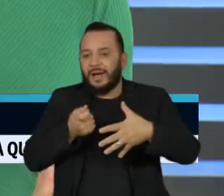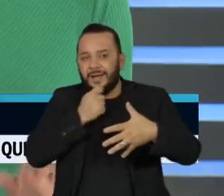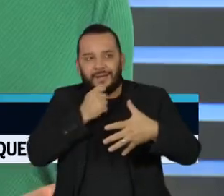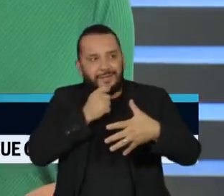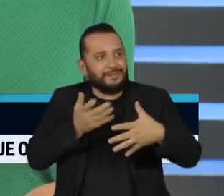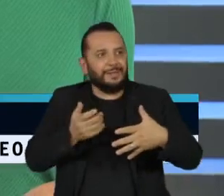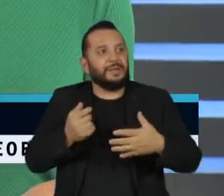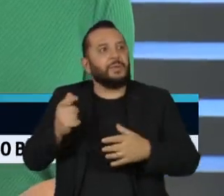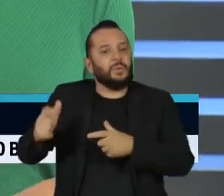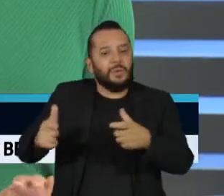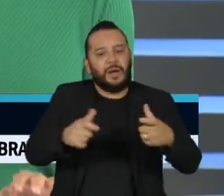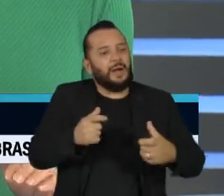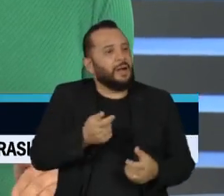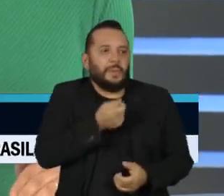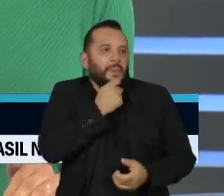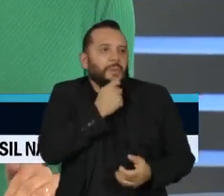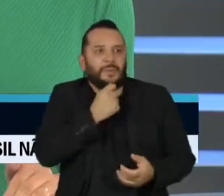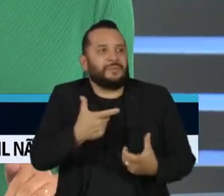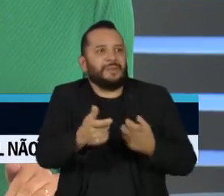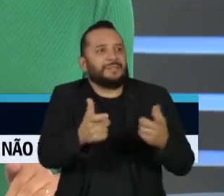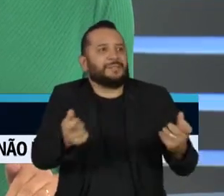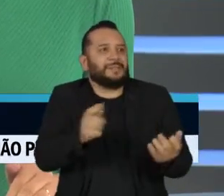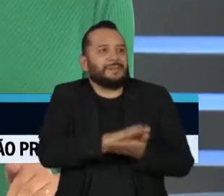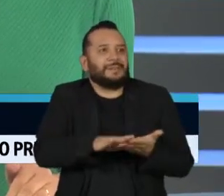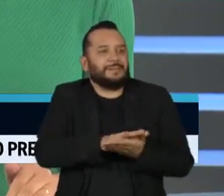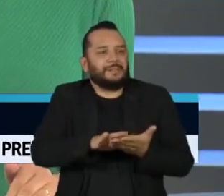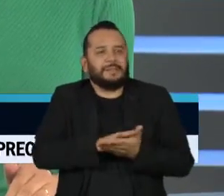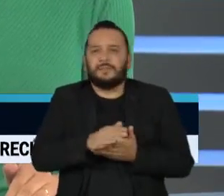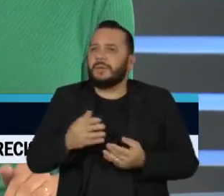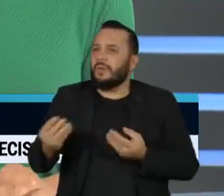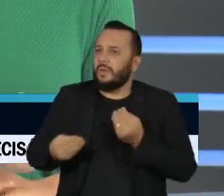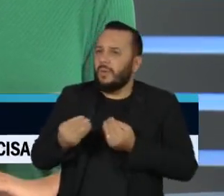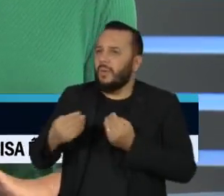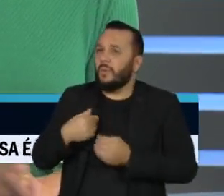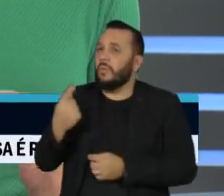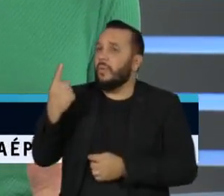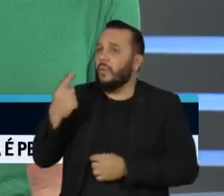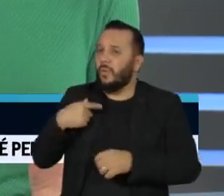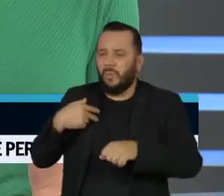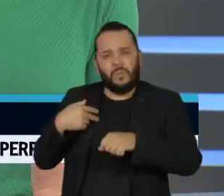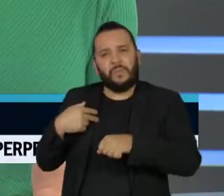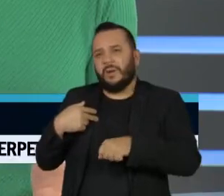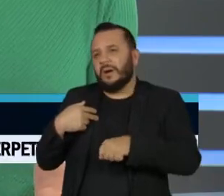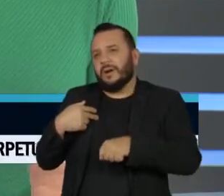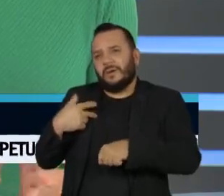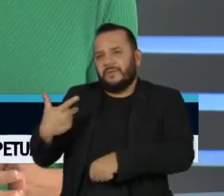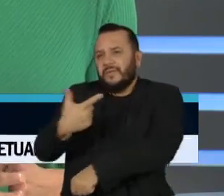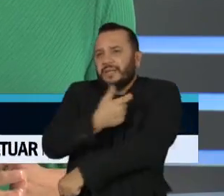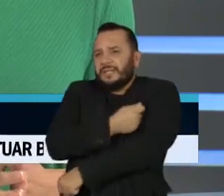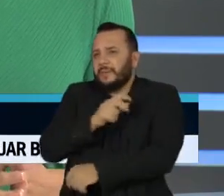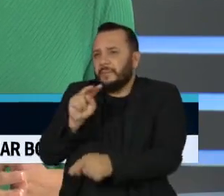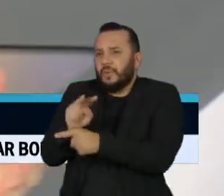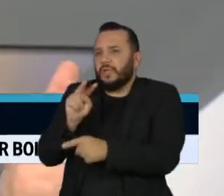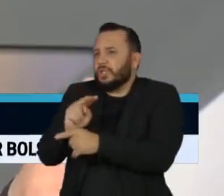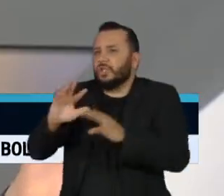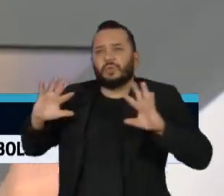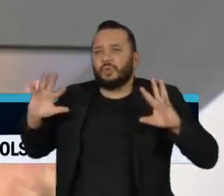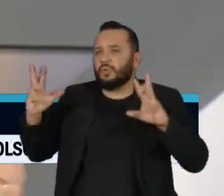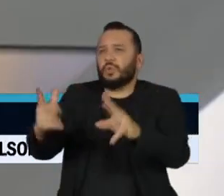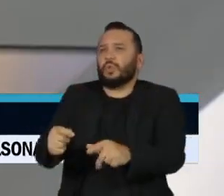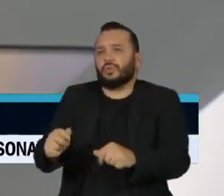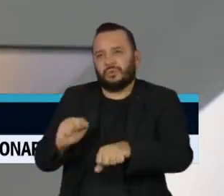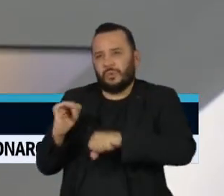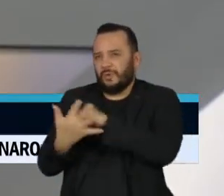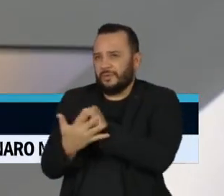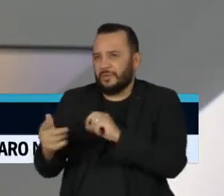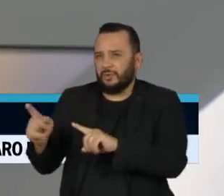Para encerrar, conta para a gente em que pé está o desenvolvimento de uma vacina universal que proteja contra todos os tipos de variantes. Esse é o sonho.